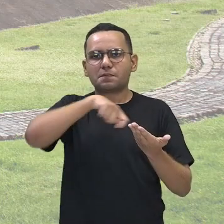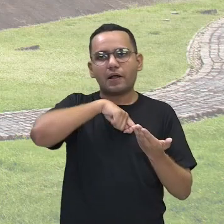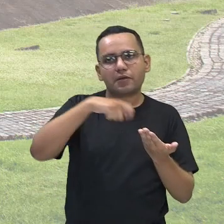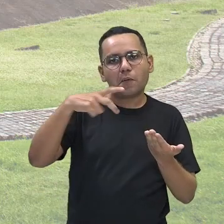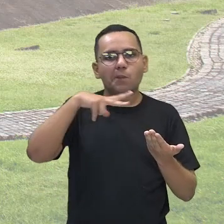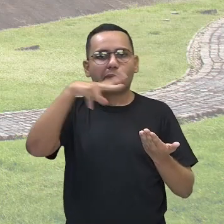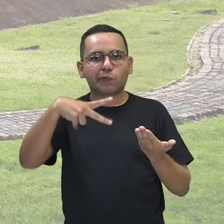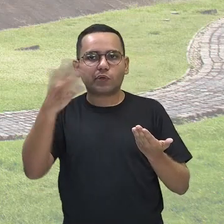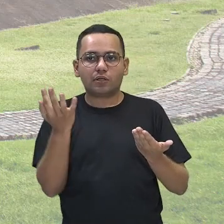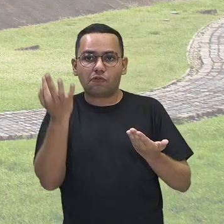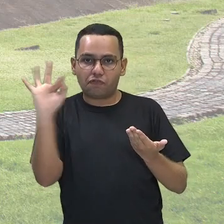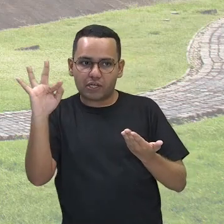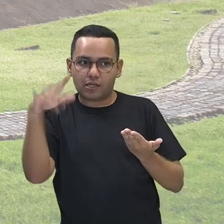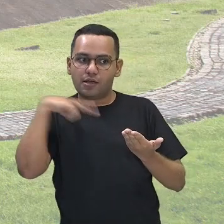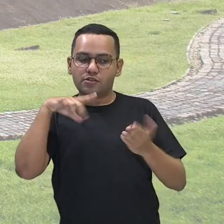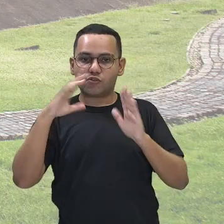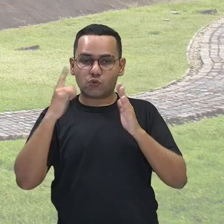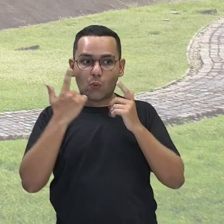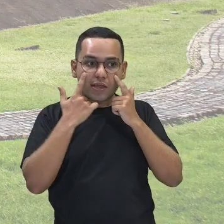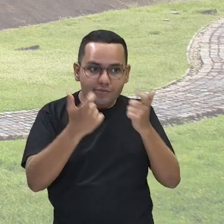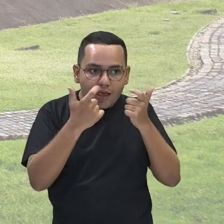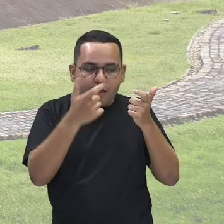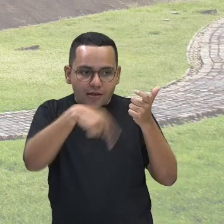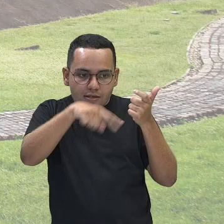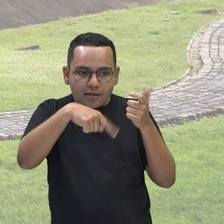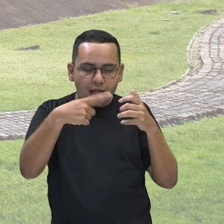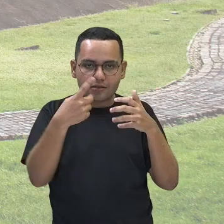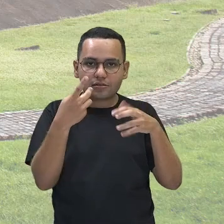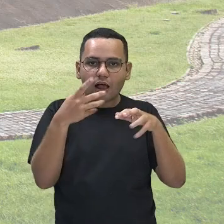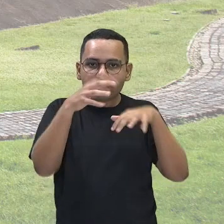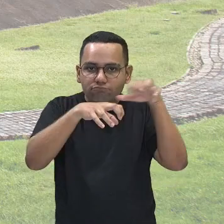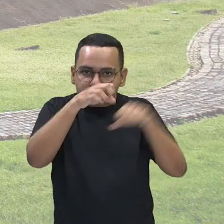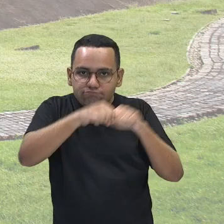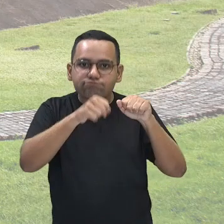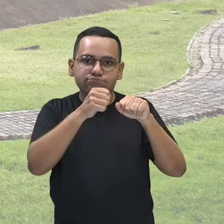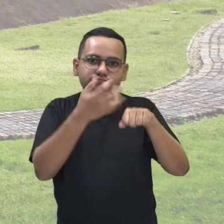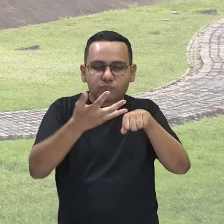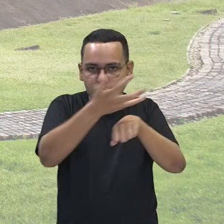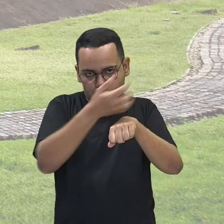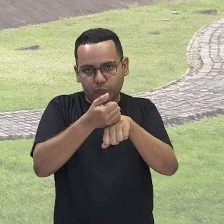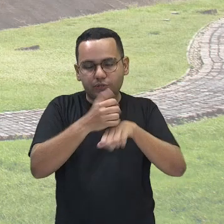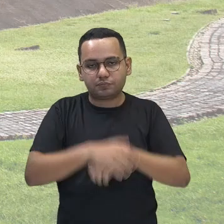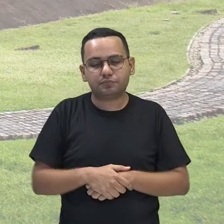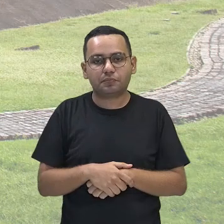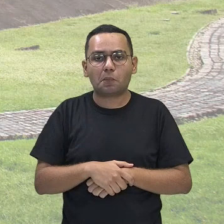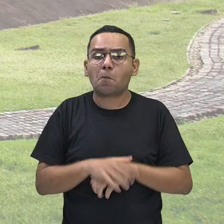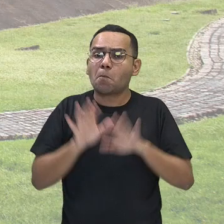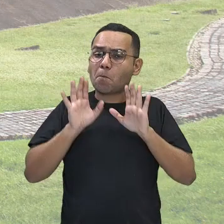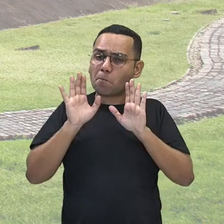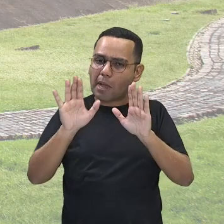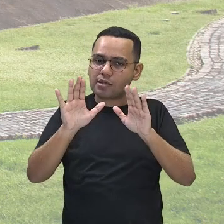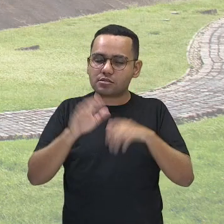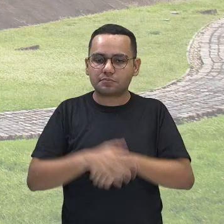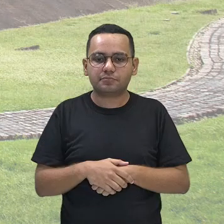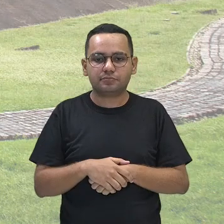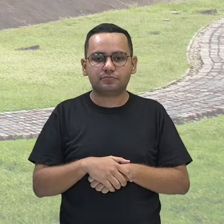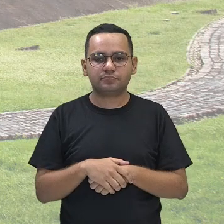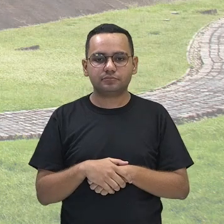franceses estavam aqui querendo tomar posse desse território. E os portugueses começaram